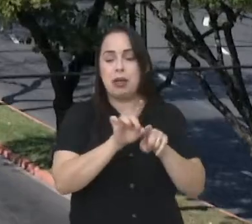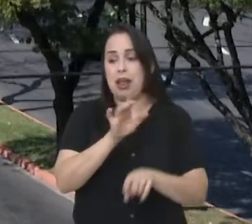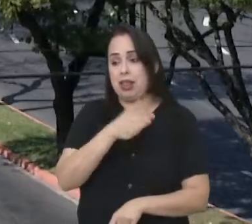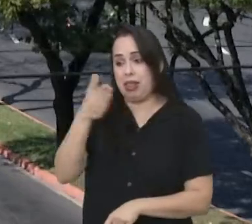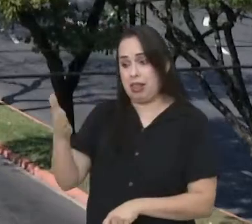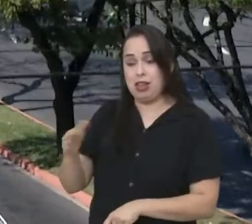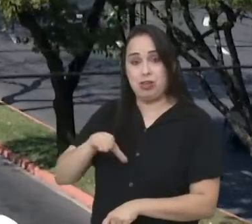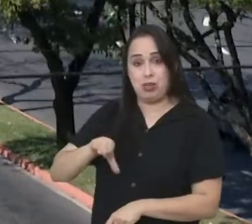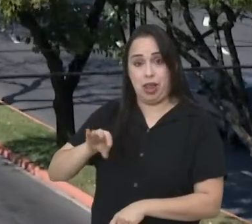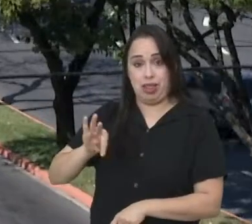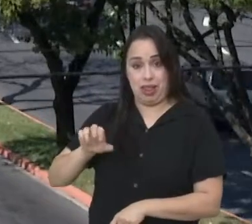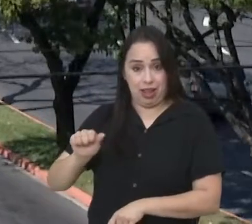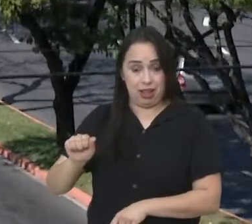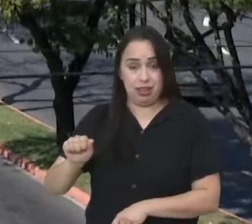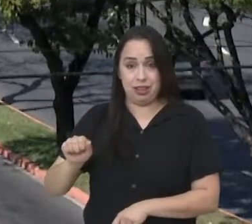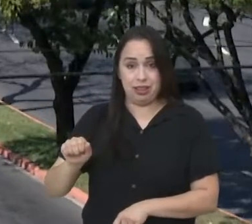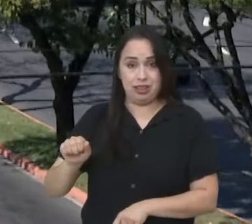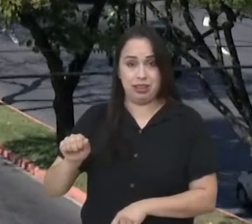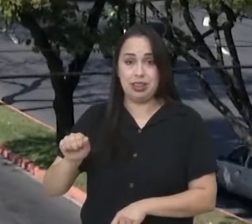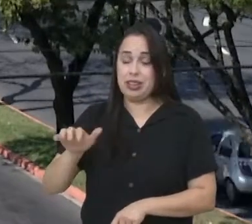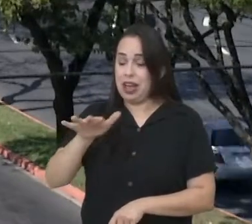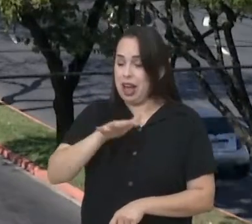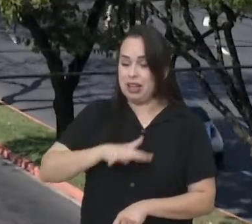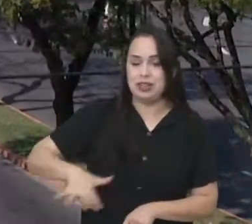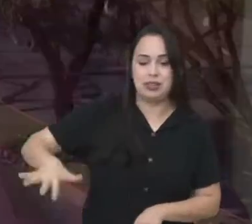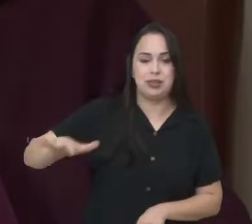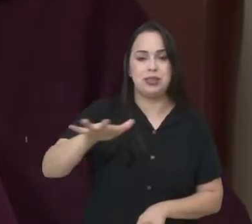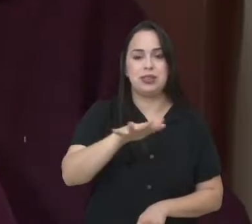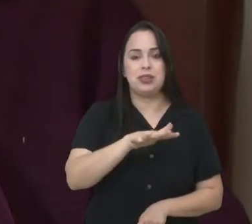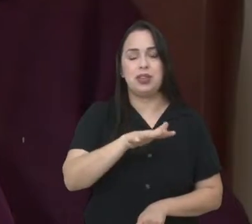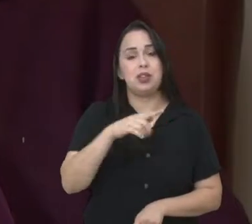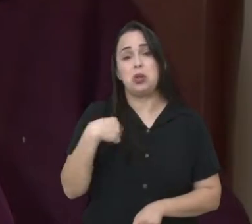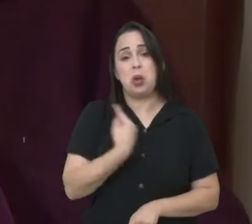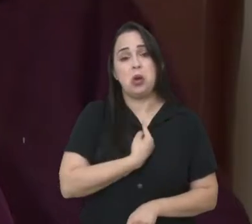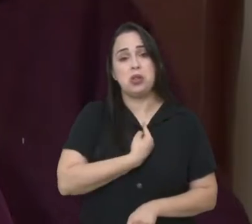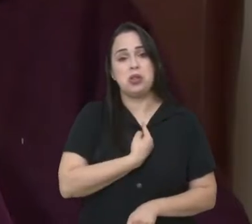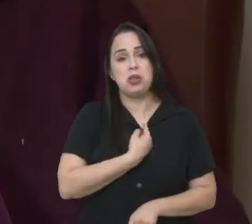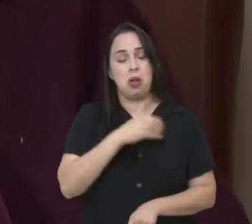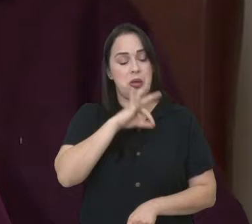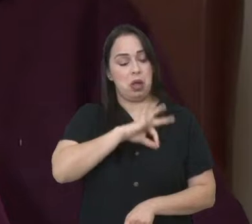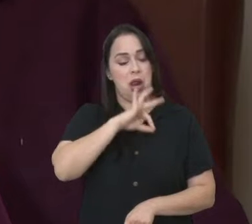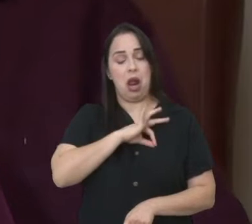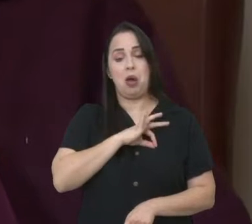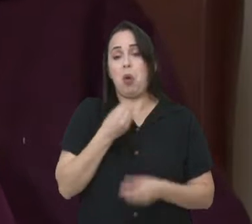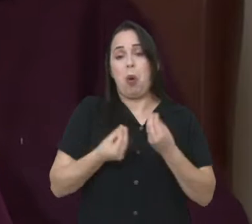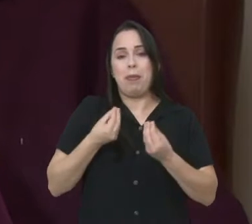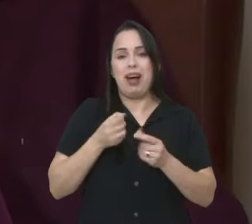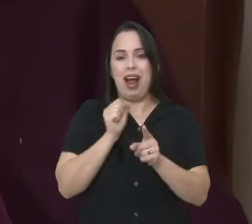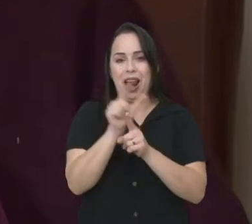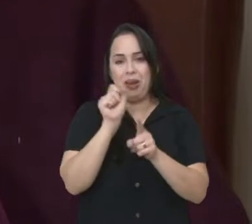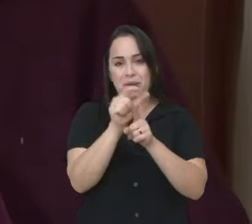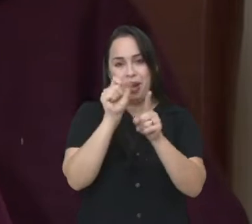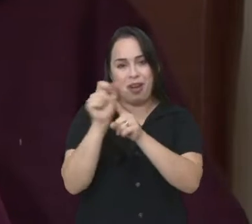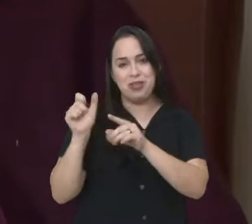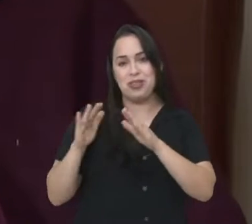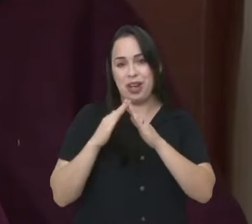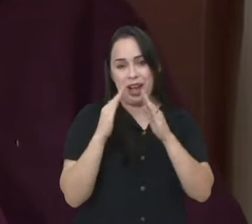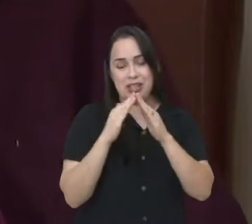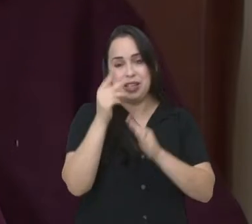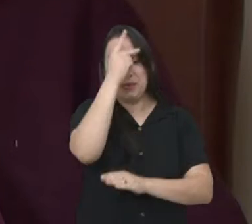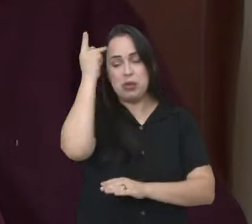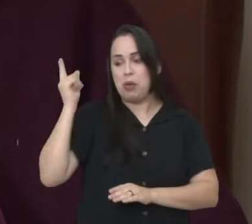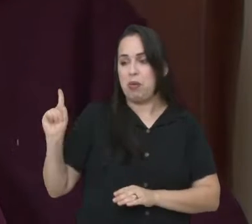tudo aí. Acabamos ficando vivendo de aluguel de casa. Que era bom, que o pessoal vinha, não tinha onde morar,